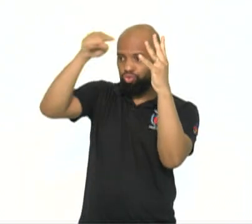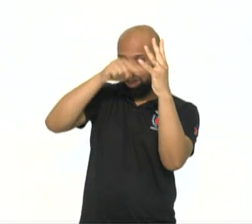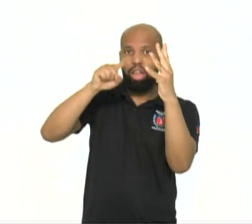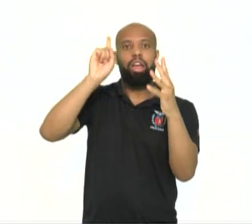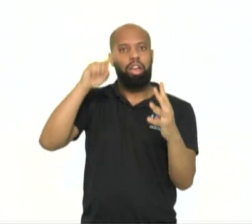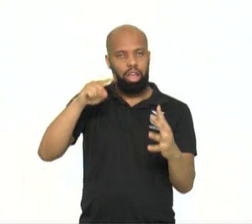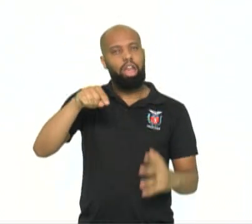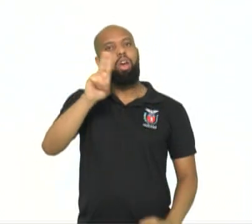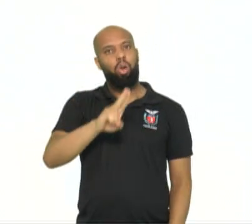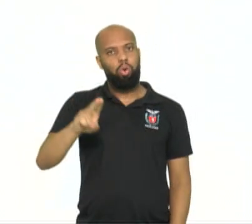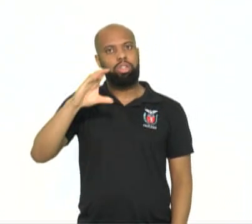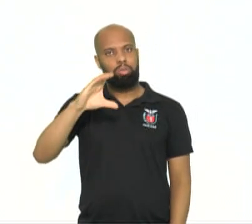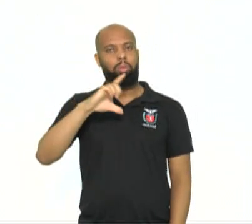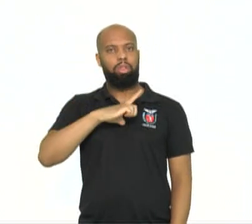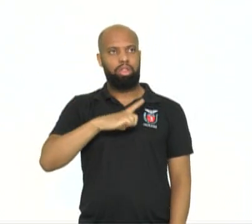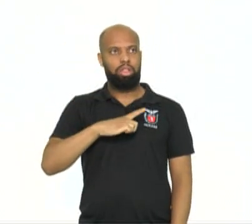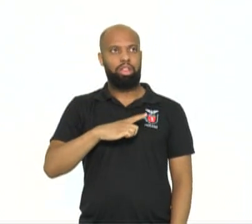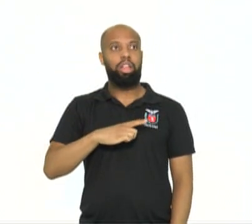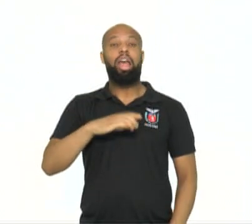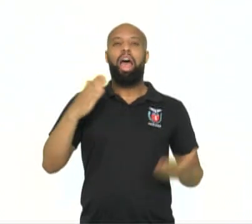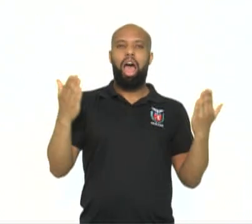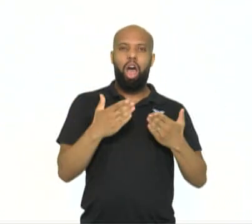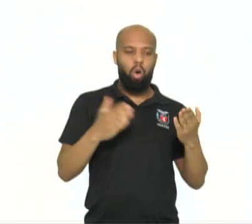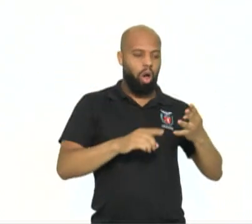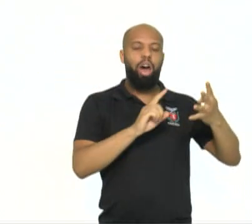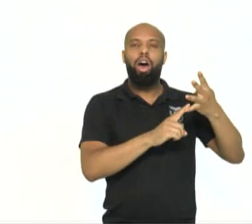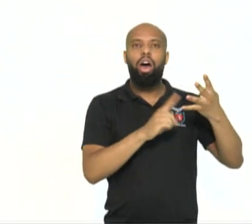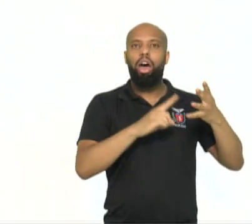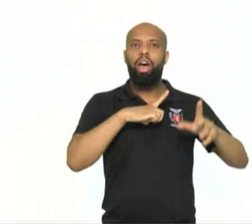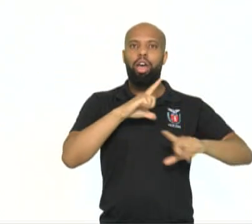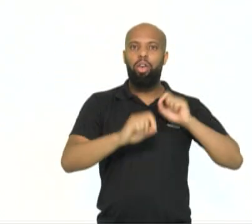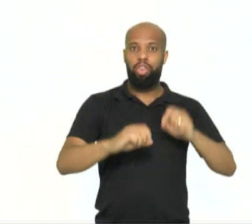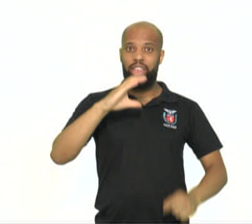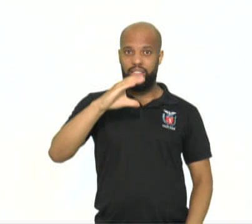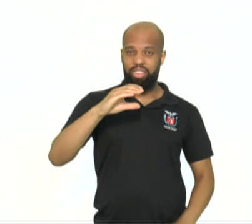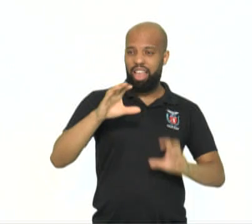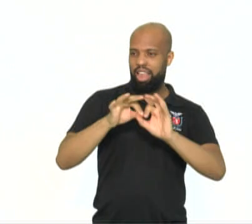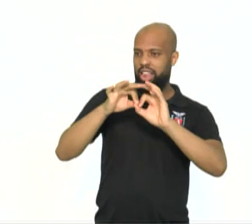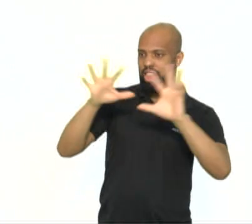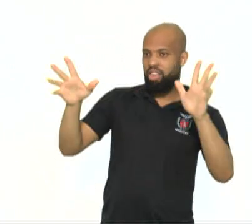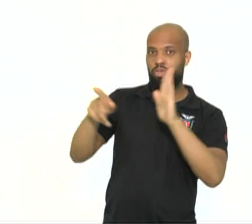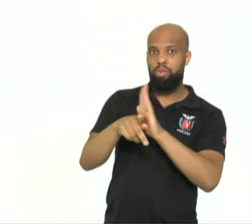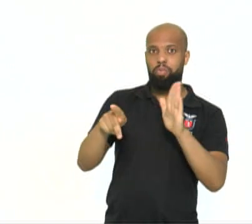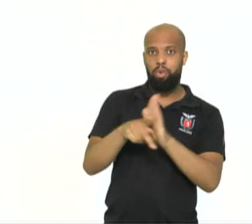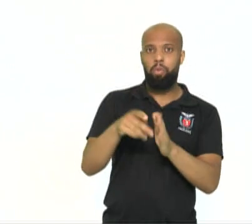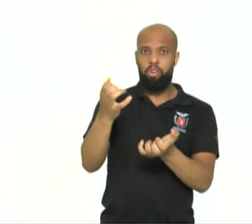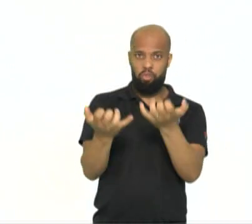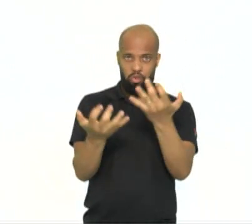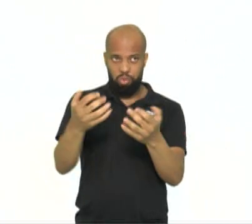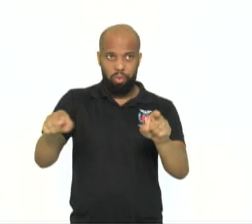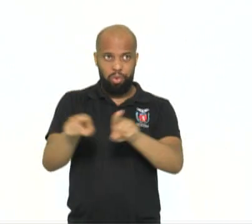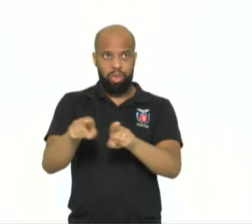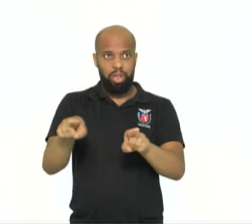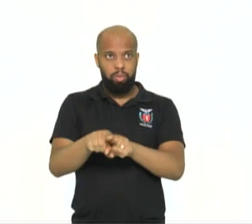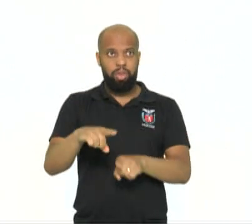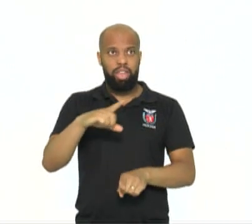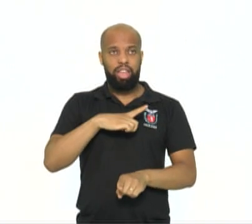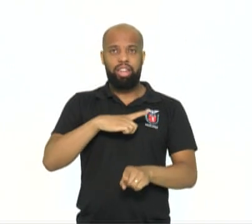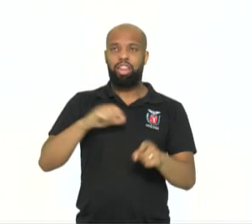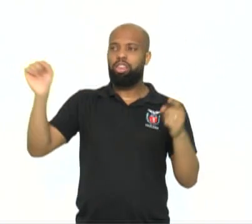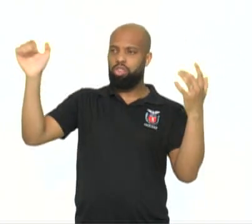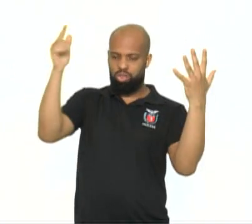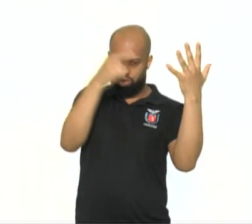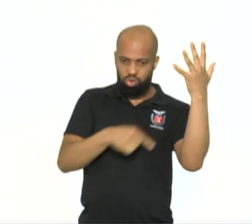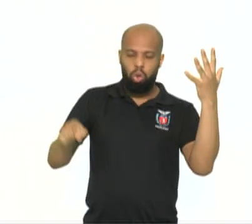o último, o gás carbônico é lançado no ambiente pela decomposição e pela combustão e é retirado pela respiração? Não, né, gente? Só pela